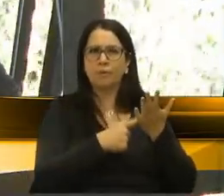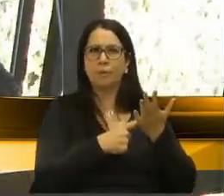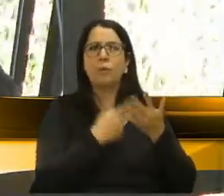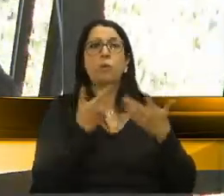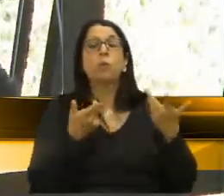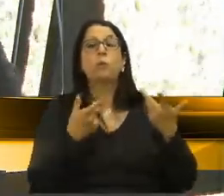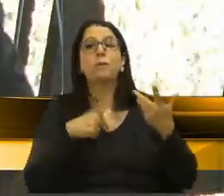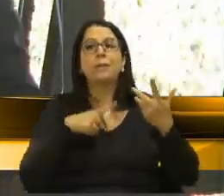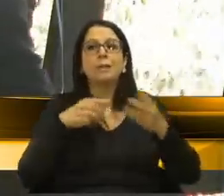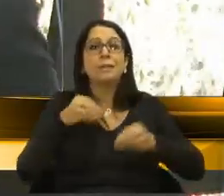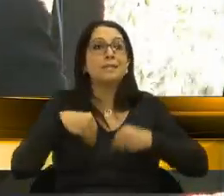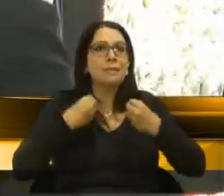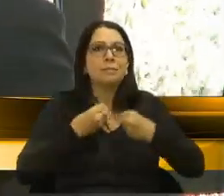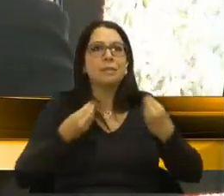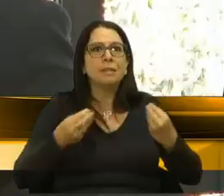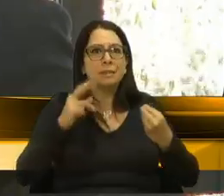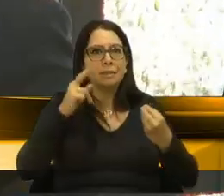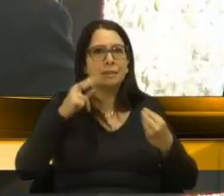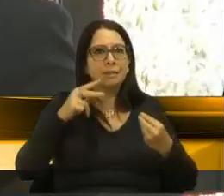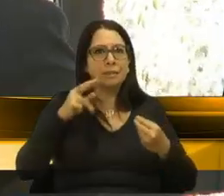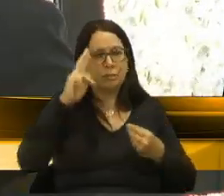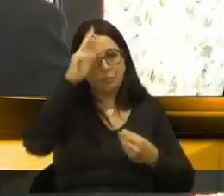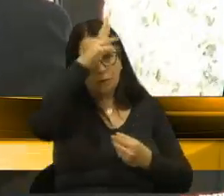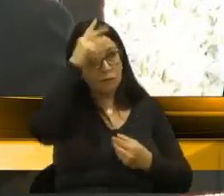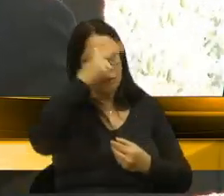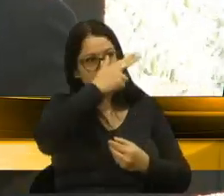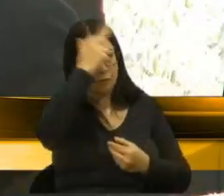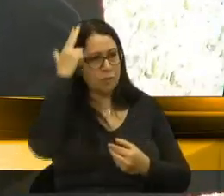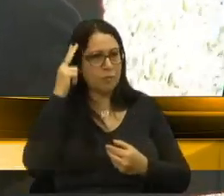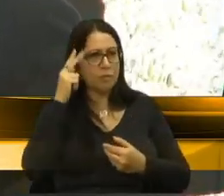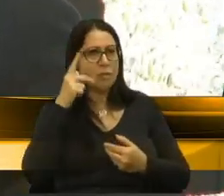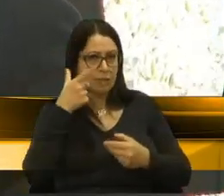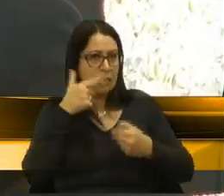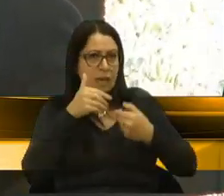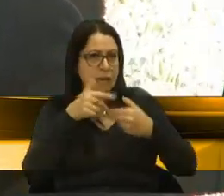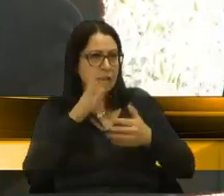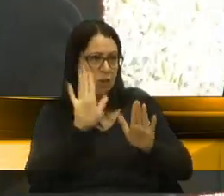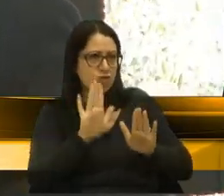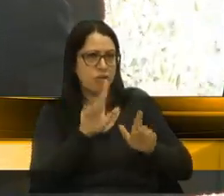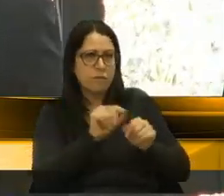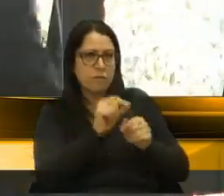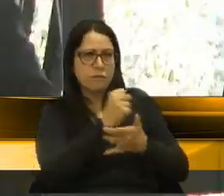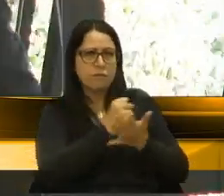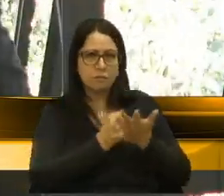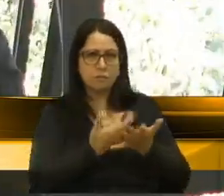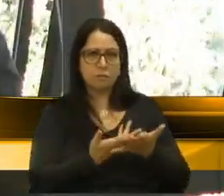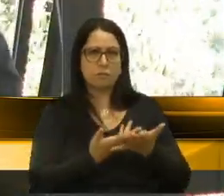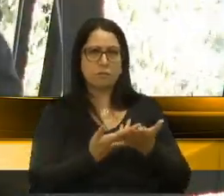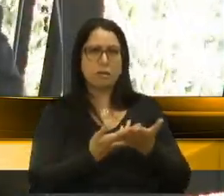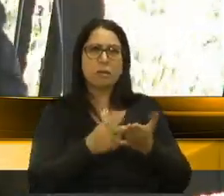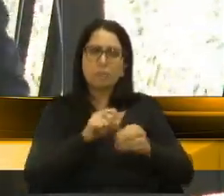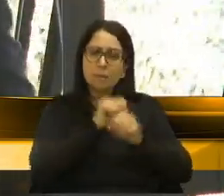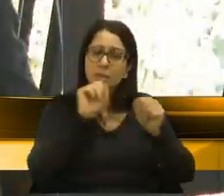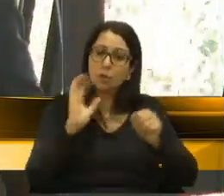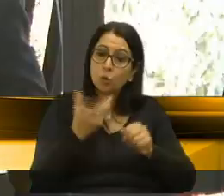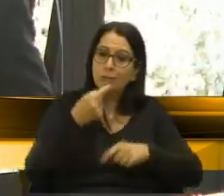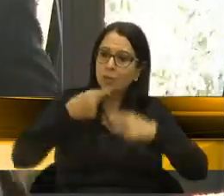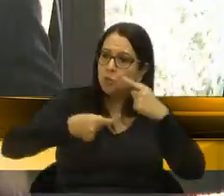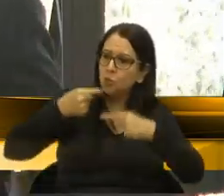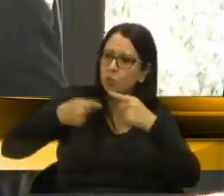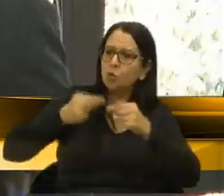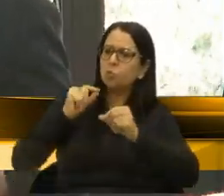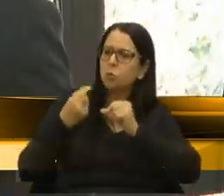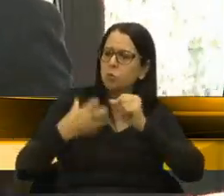está a sensibilidade do prefeito Cassina, que autorizou essas contratações? Então, nós passamos a manhã inteira aqui discutindo de